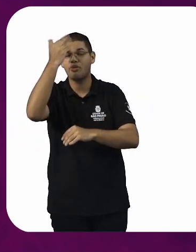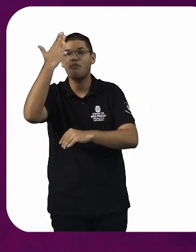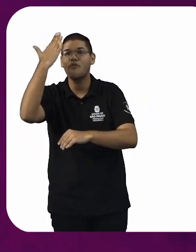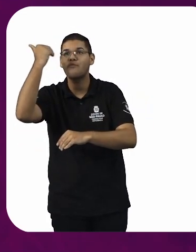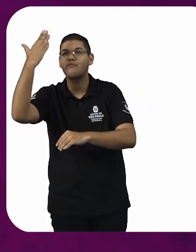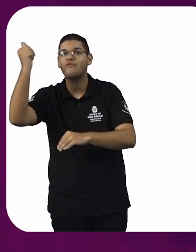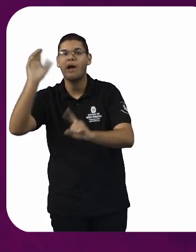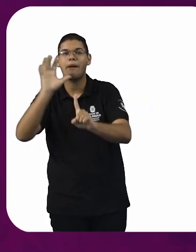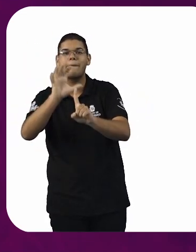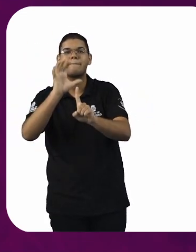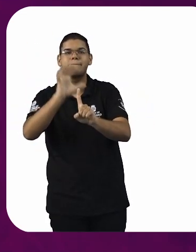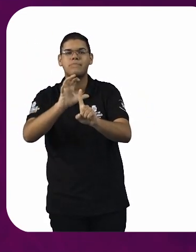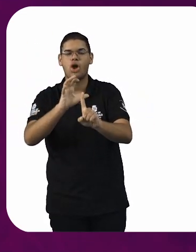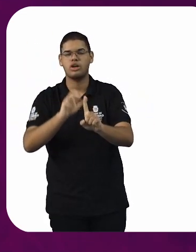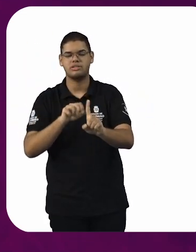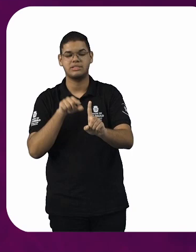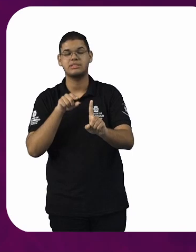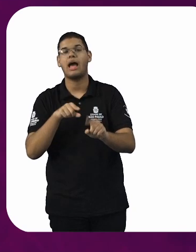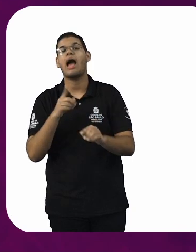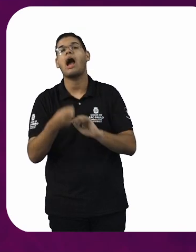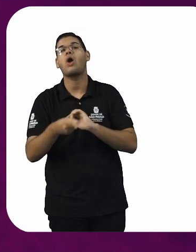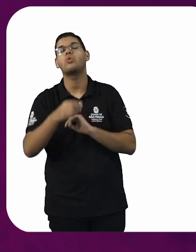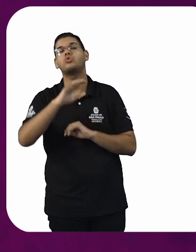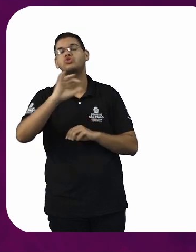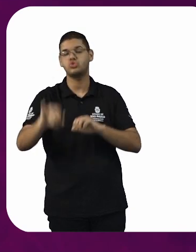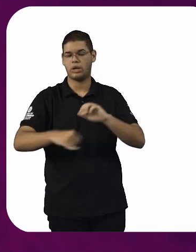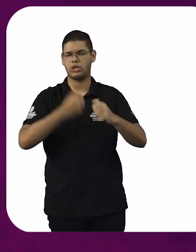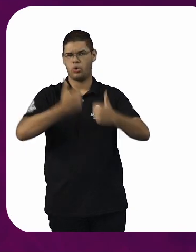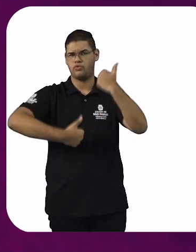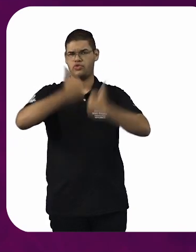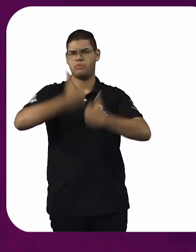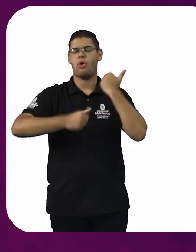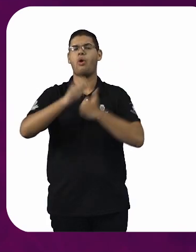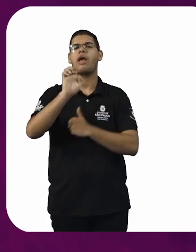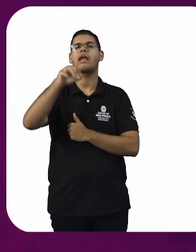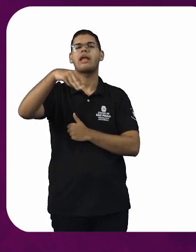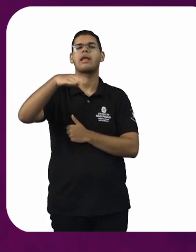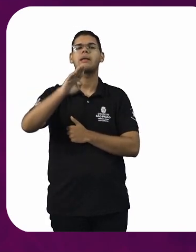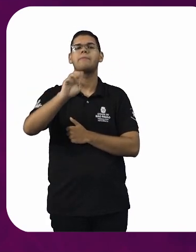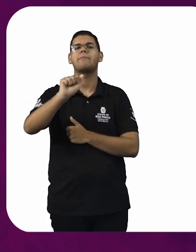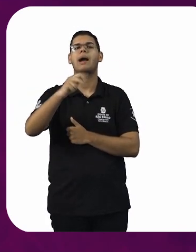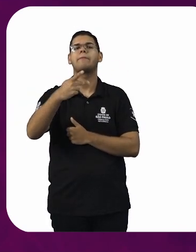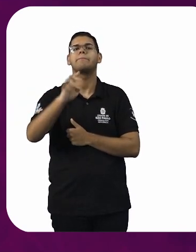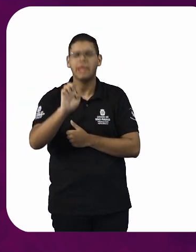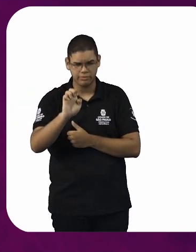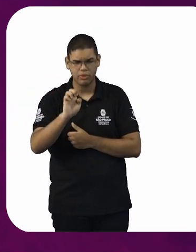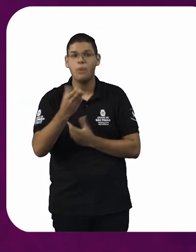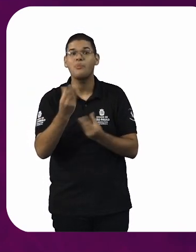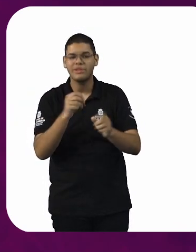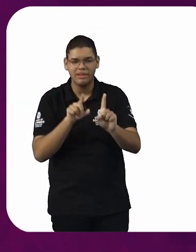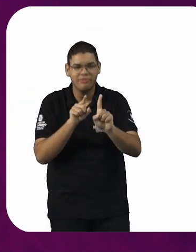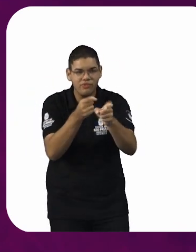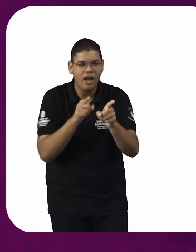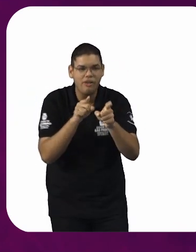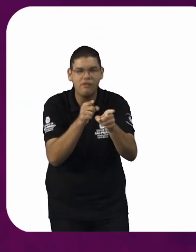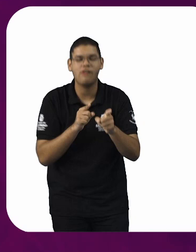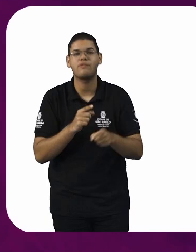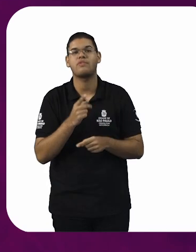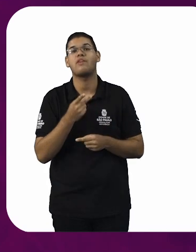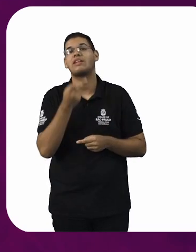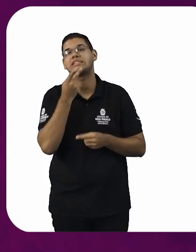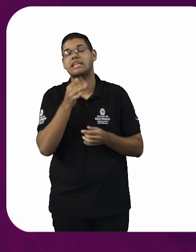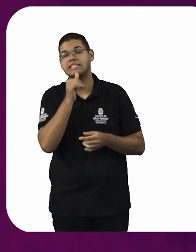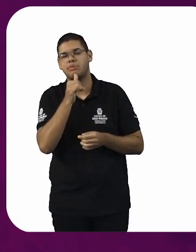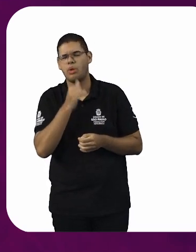ao Mbappé, ao jogador francês, dizendo que se ele fosse trombadinha, quantas carteiras não seriam assaltadas porque ele corre